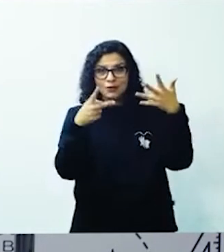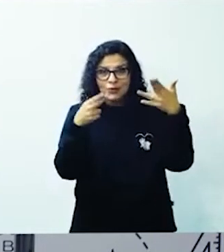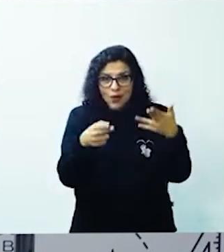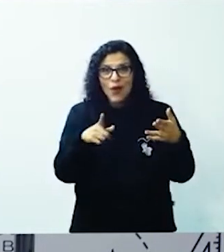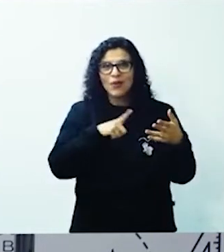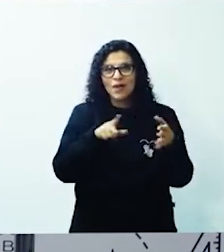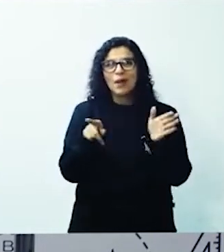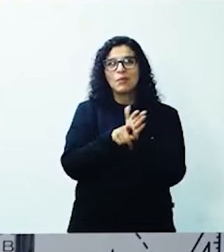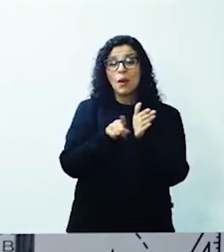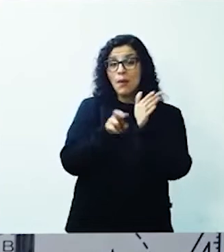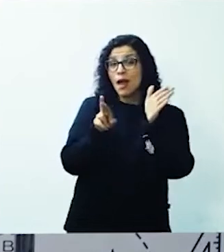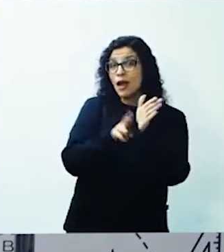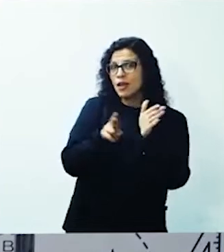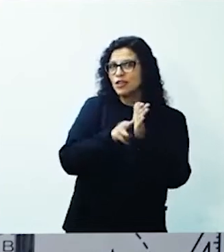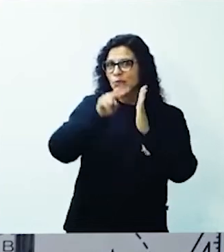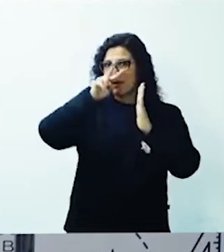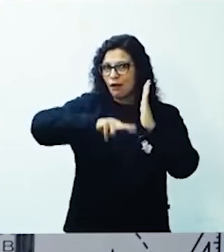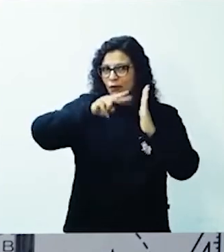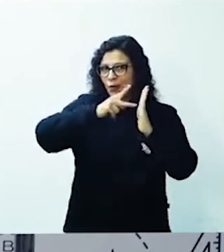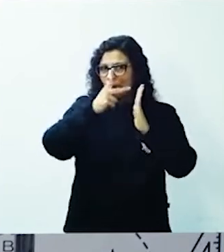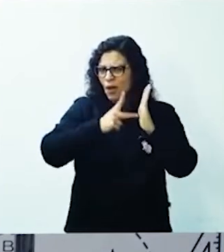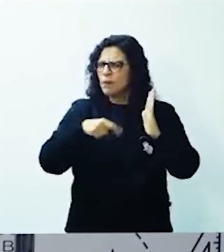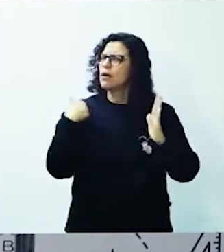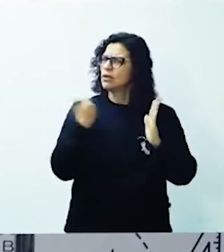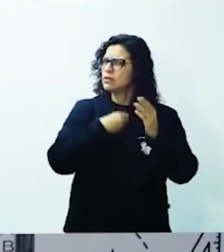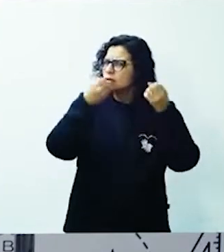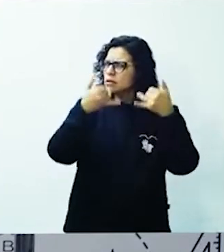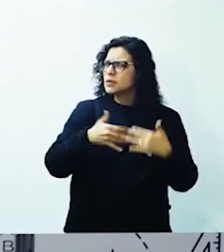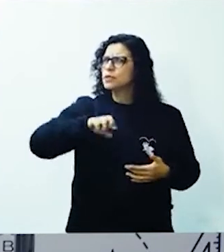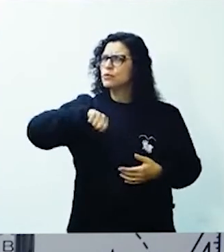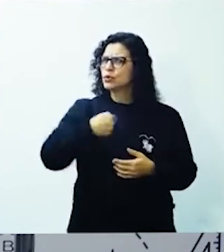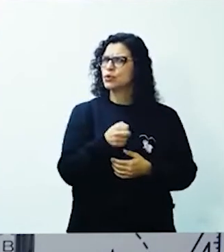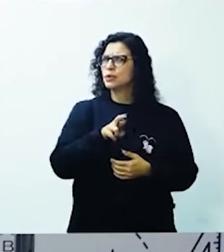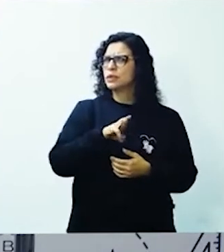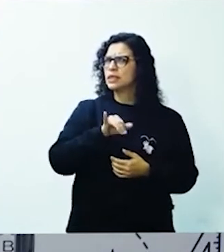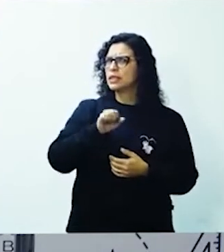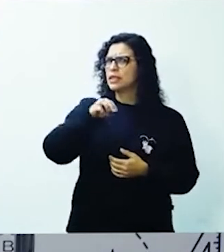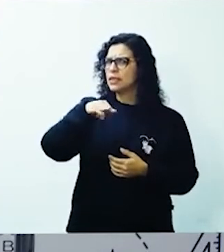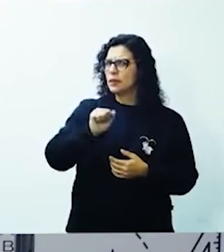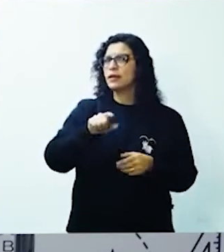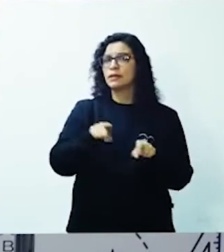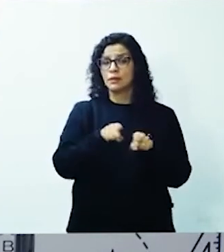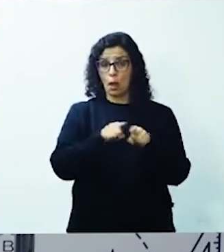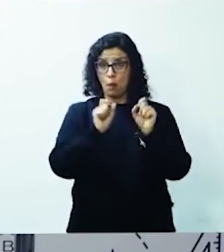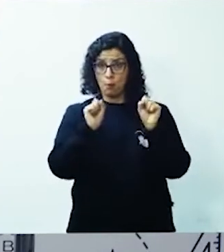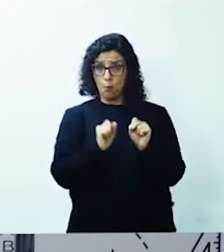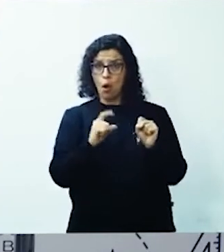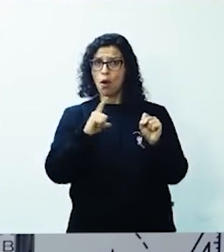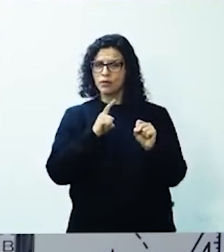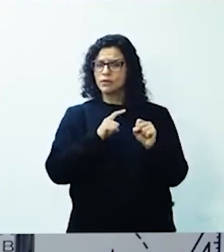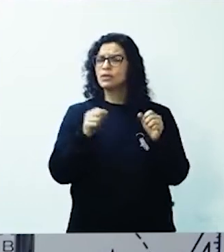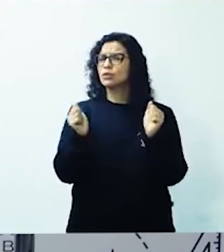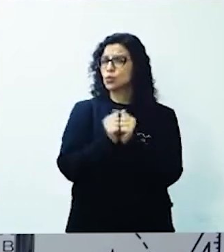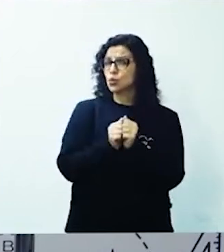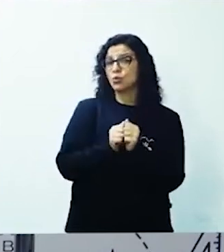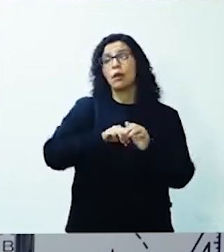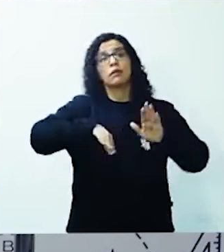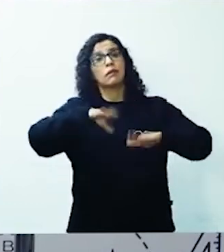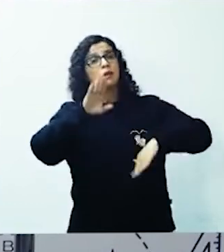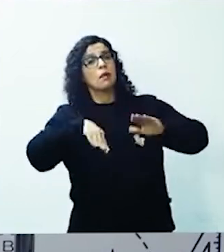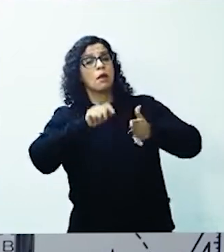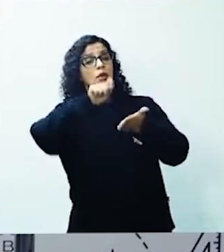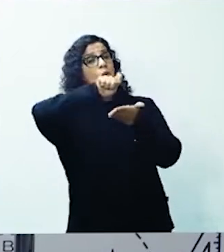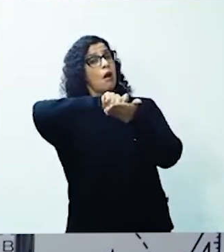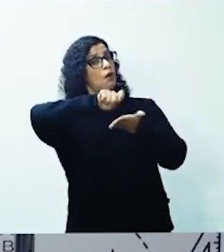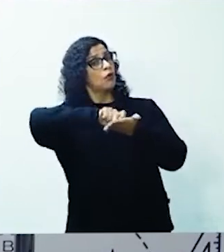também do poema? A gente já falou sobre as rimas. E pode ou não ter as rimas. Fica a critério de